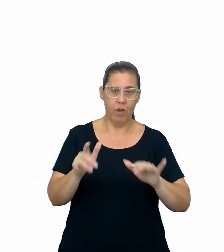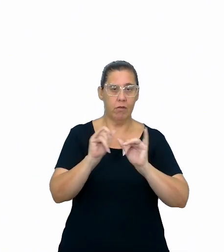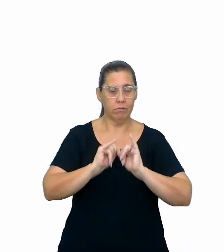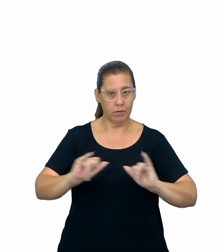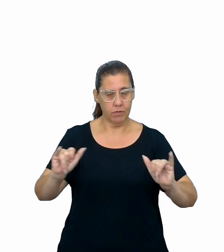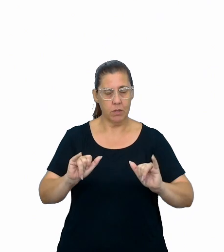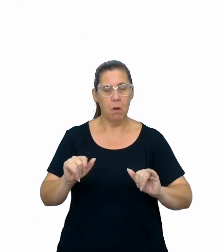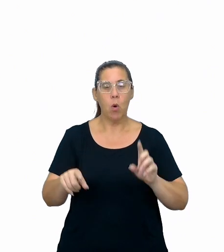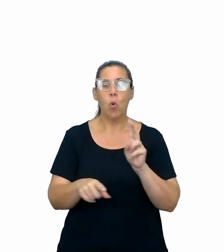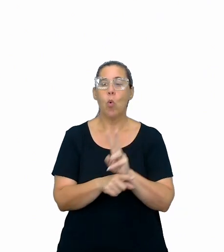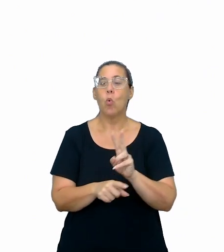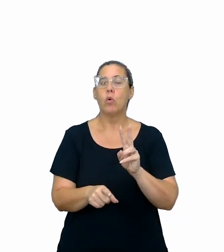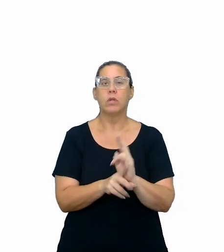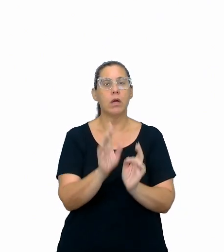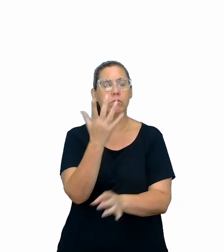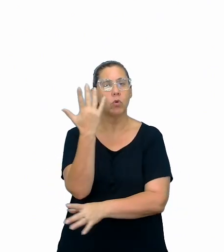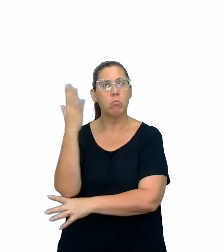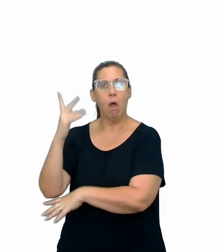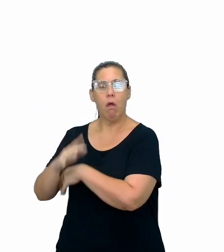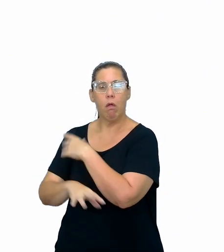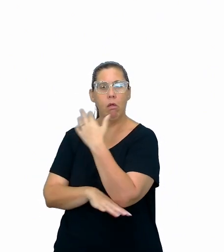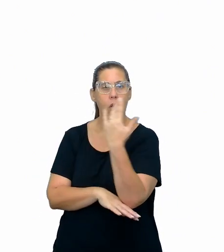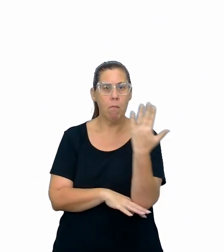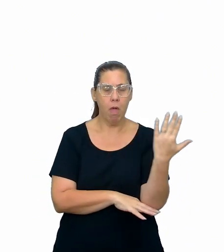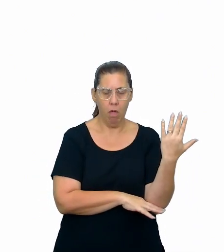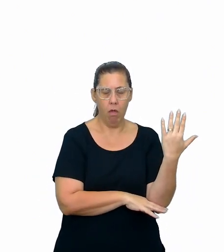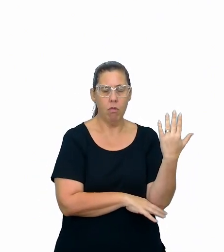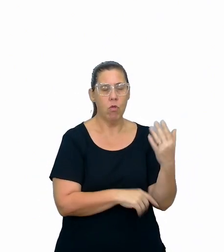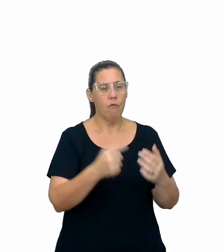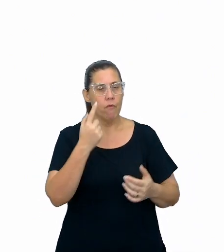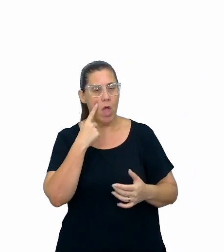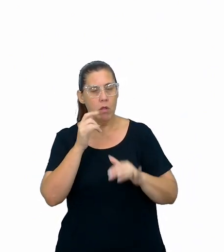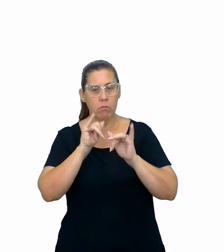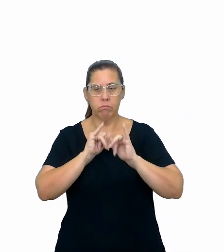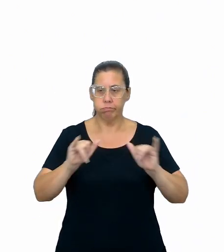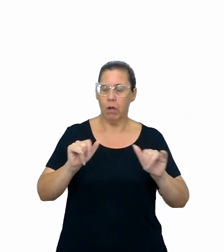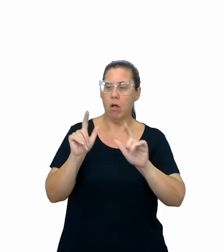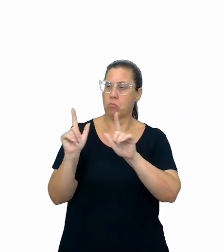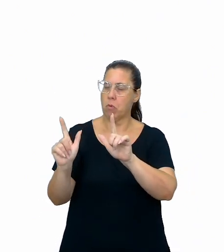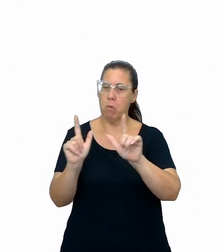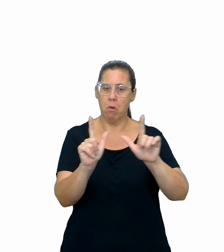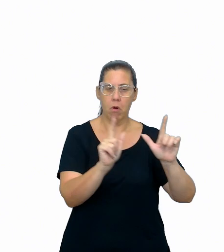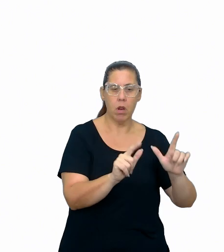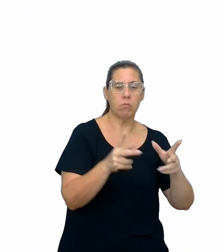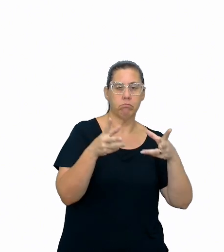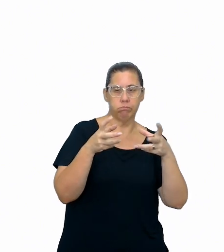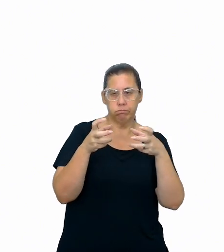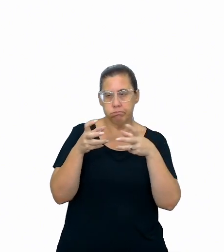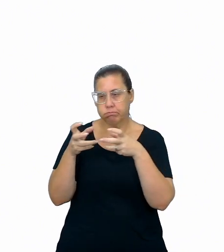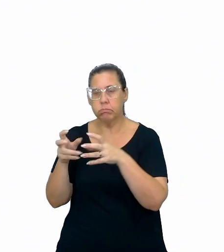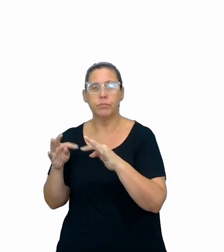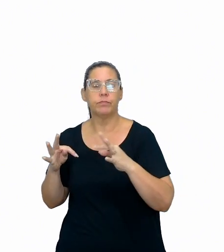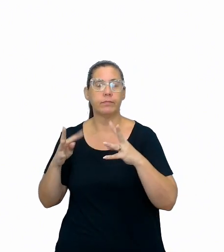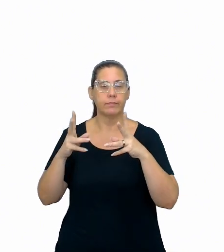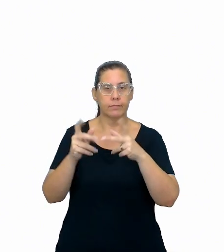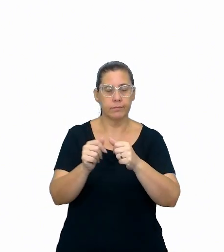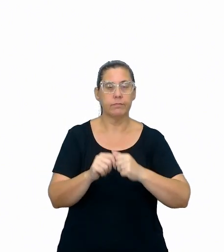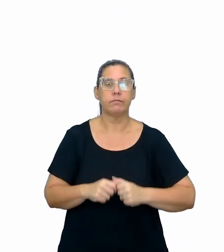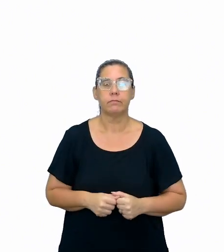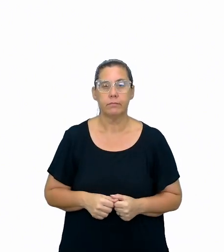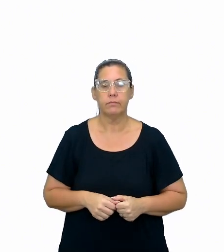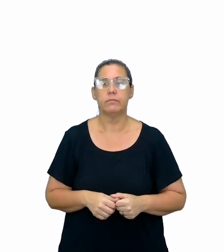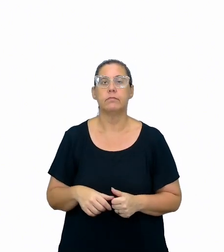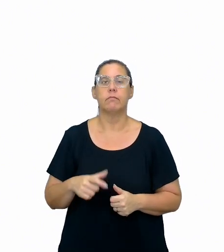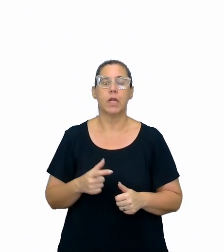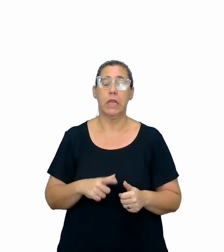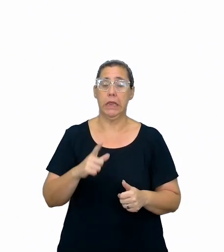do meio ambiente, analisando as mensagens de cada uma, a imagem, as cores, e tem